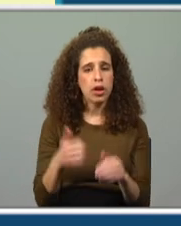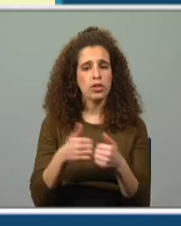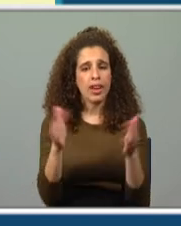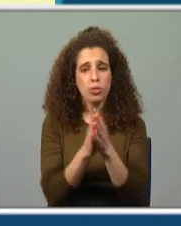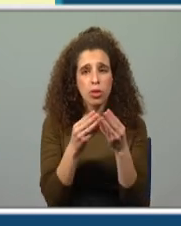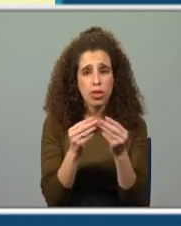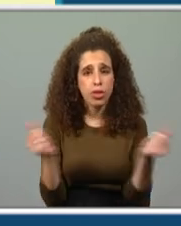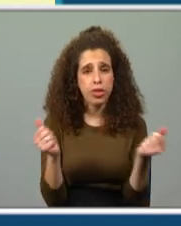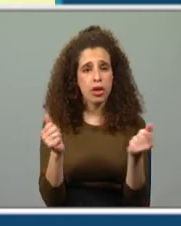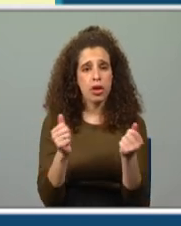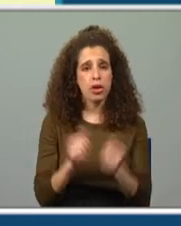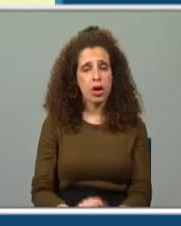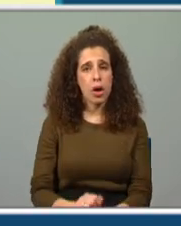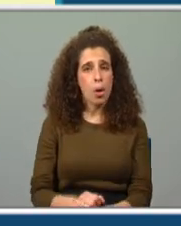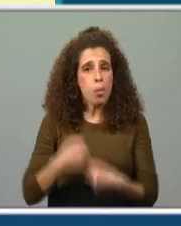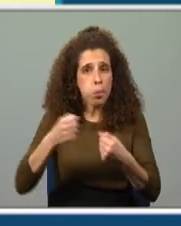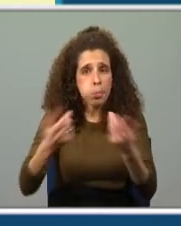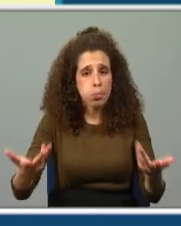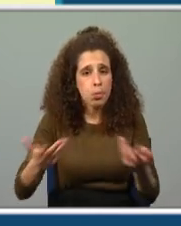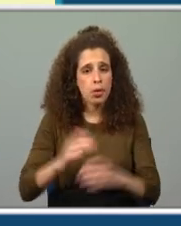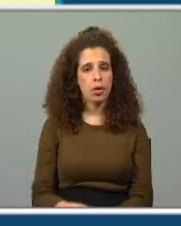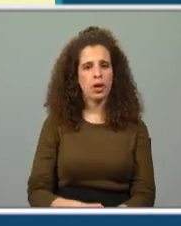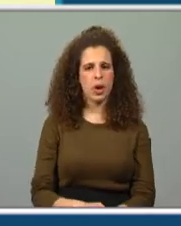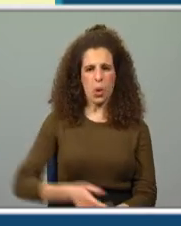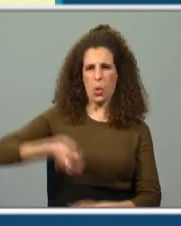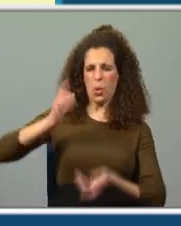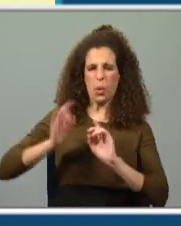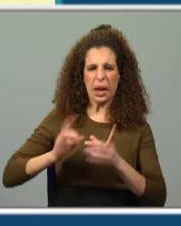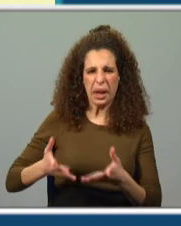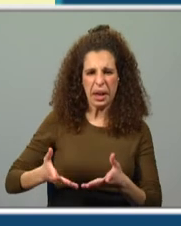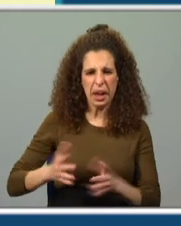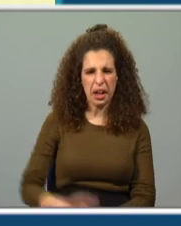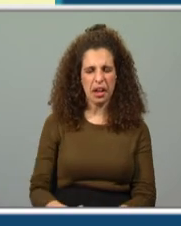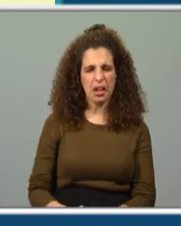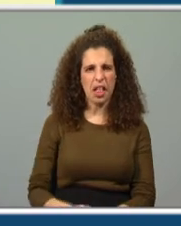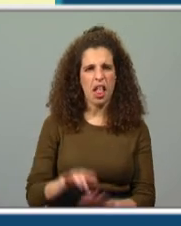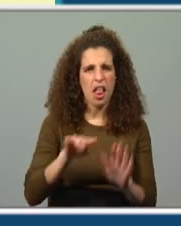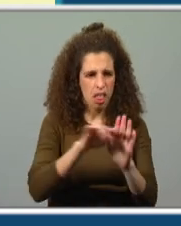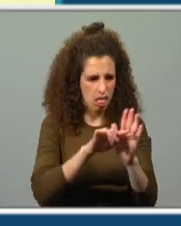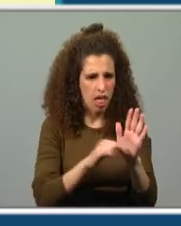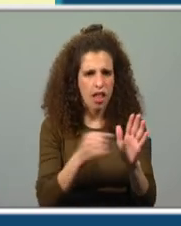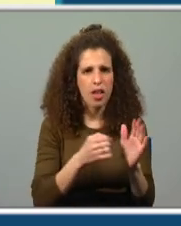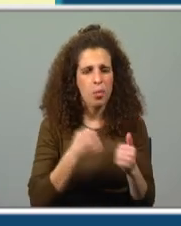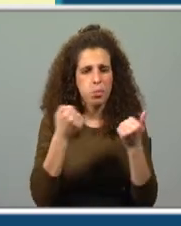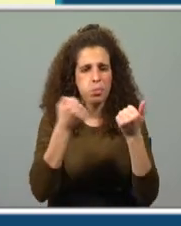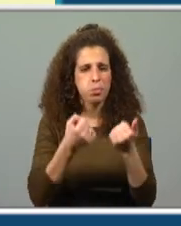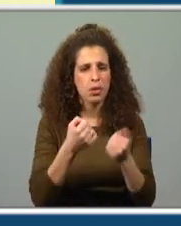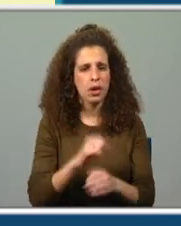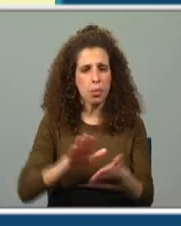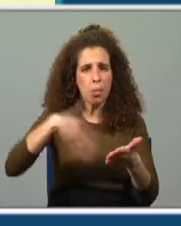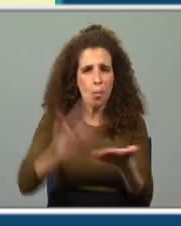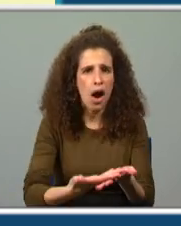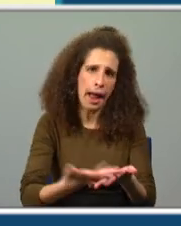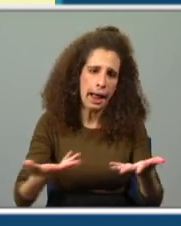a desaparecer, não se aguentam nas linhas. O quê? Não se aguentam nas linhas? Caíram para o